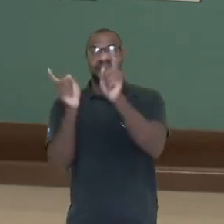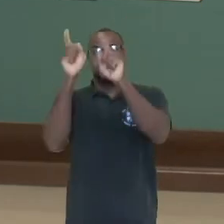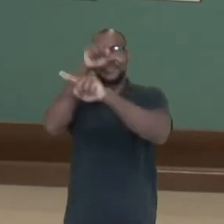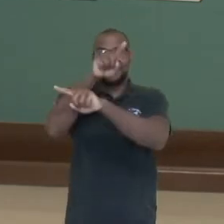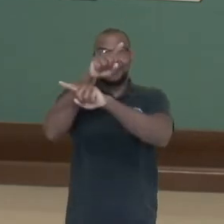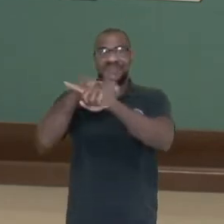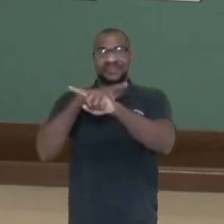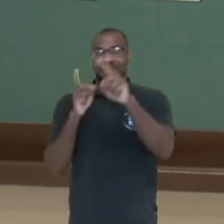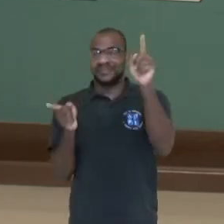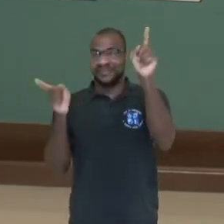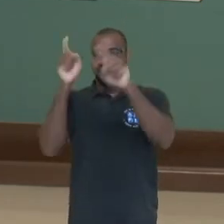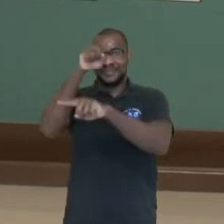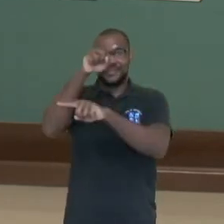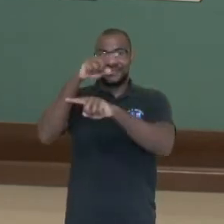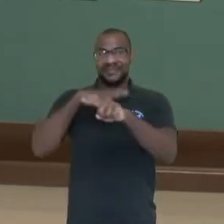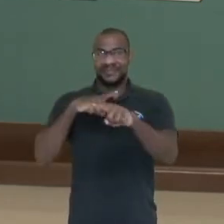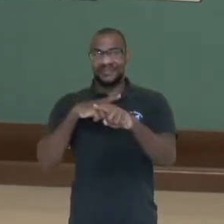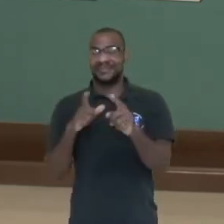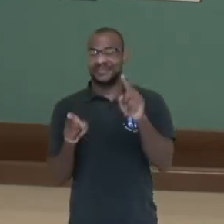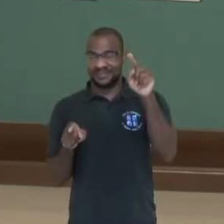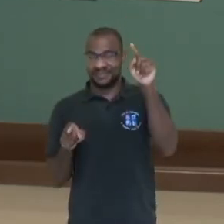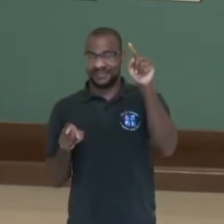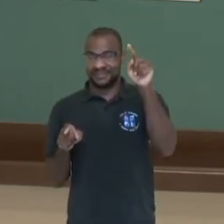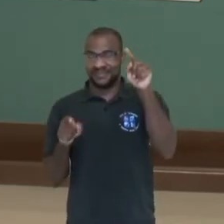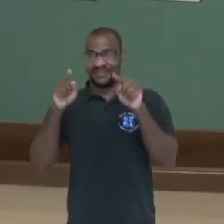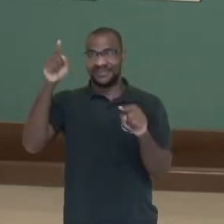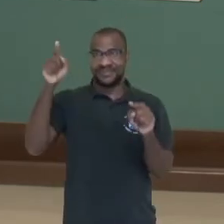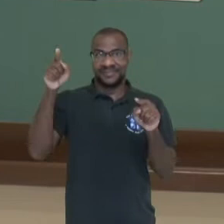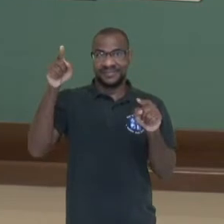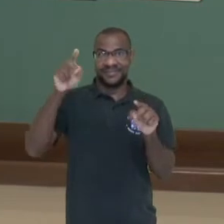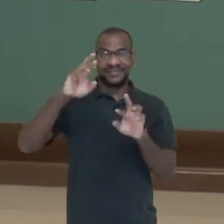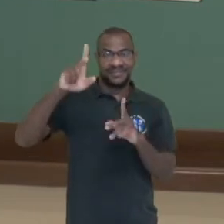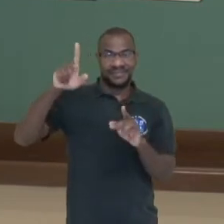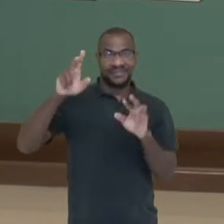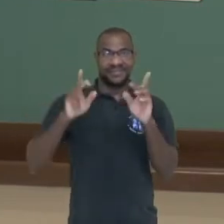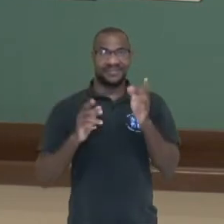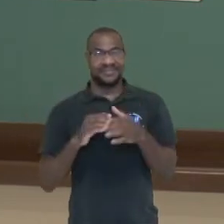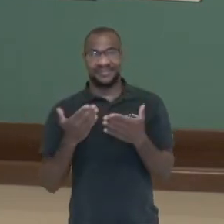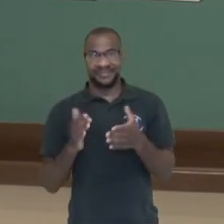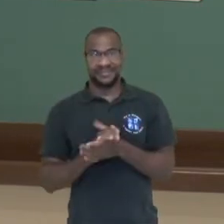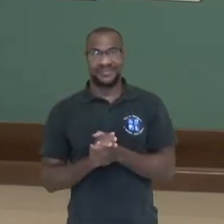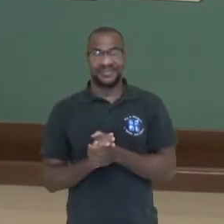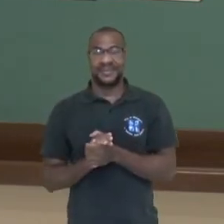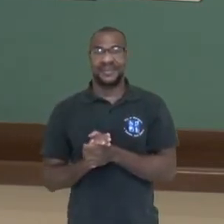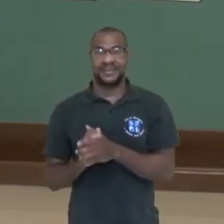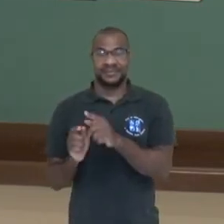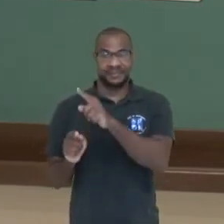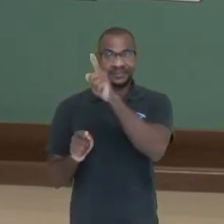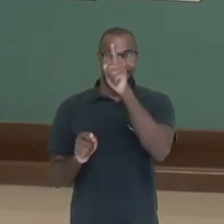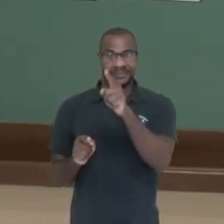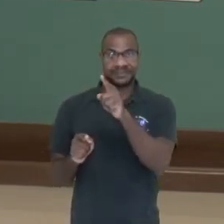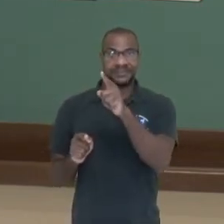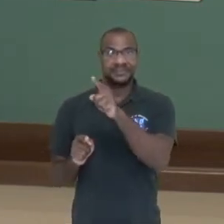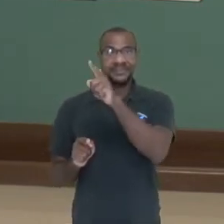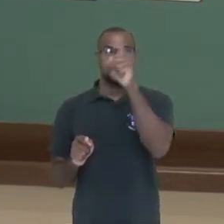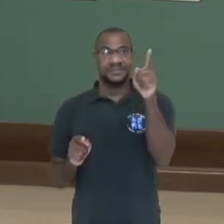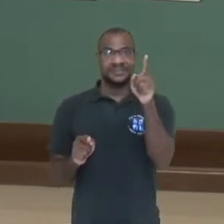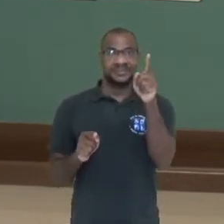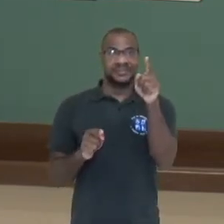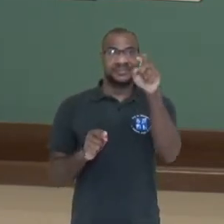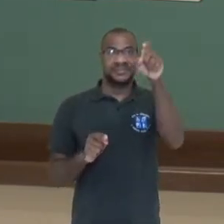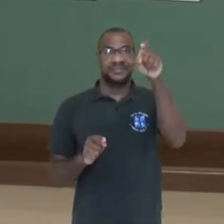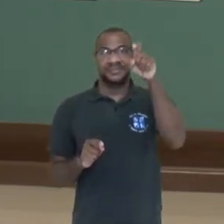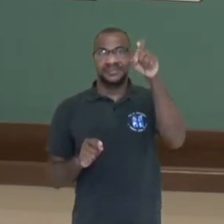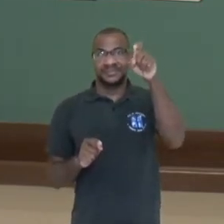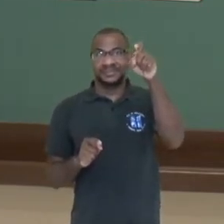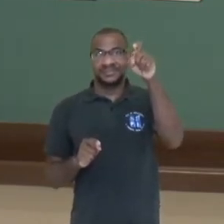x é negativo, y positivo, aqui x positivo, y negativo. Se de repente fica fácil para você pensar